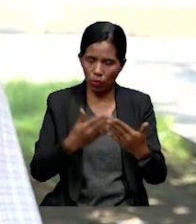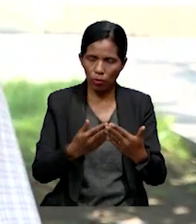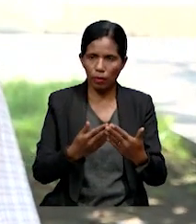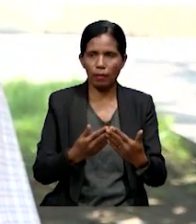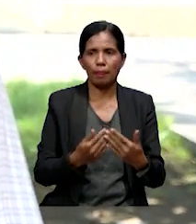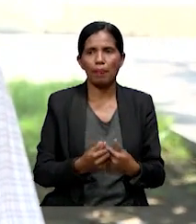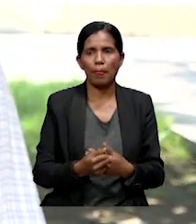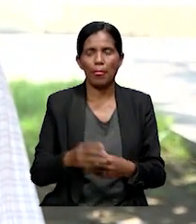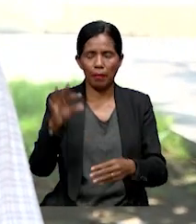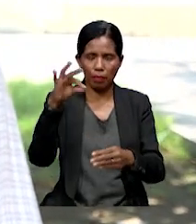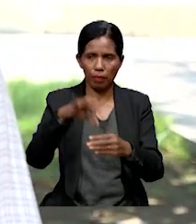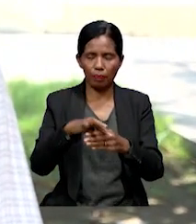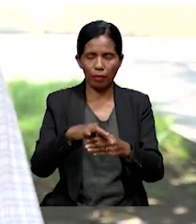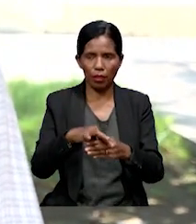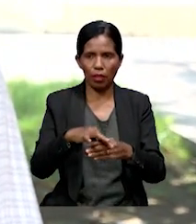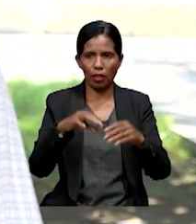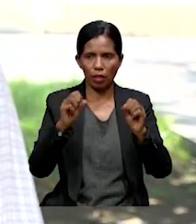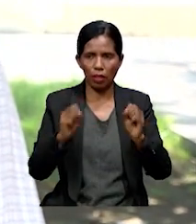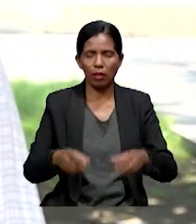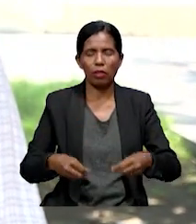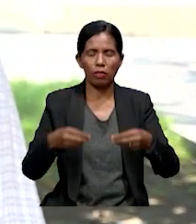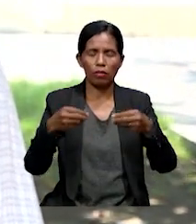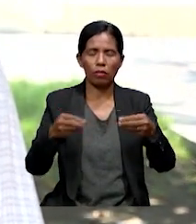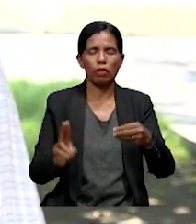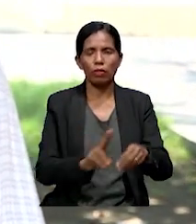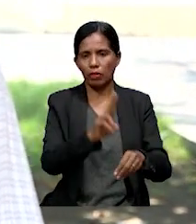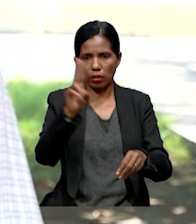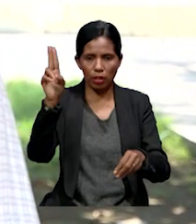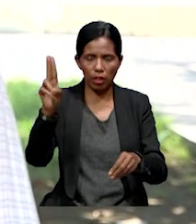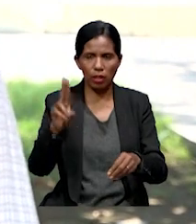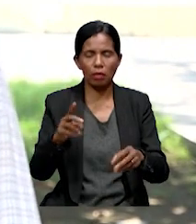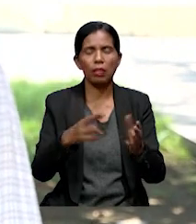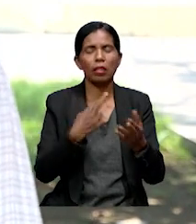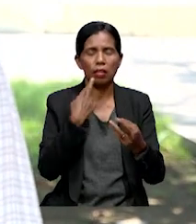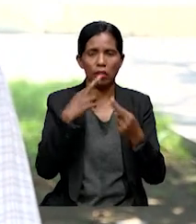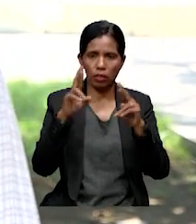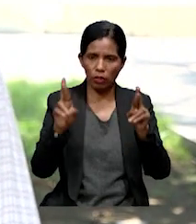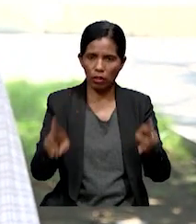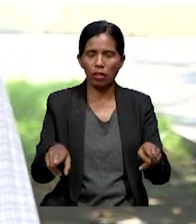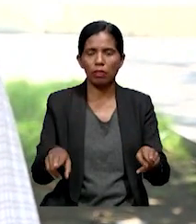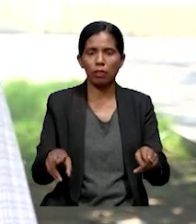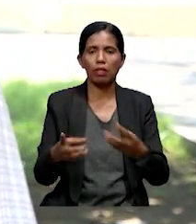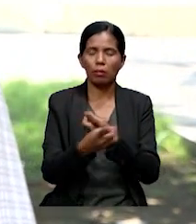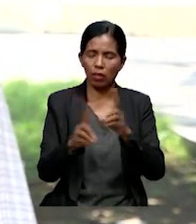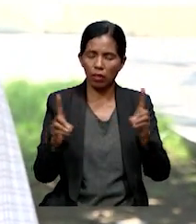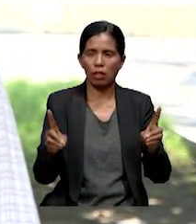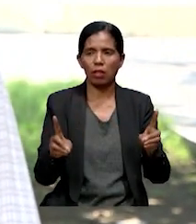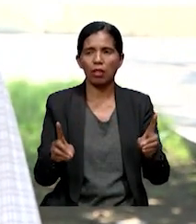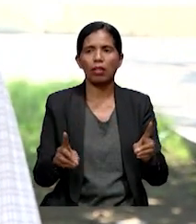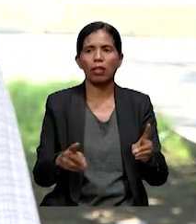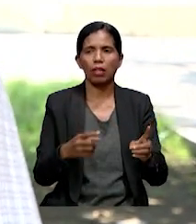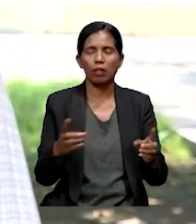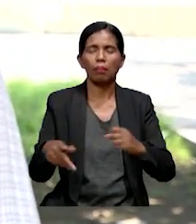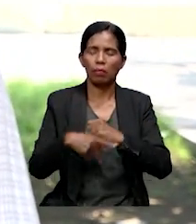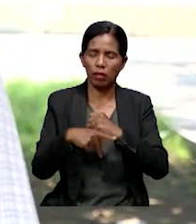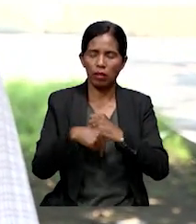halo eleição através do sufrágio universal depois o resultado democrático que né bate né ba né bem a partir né